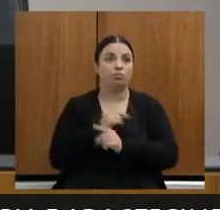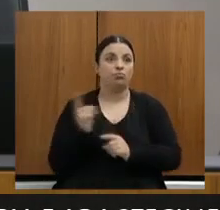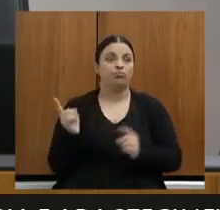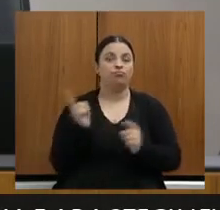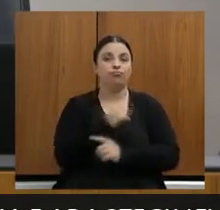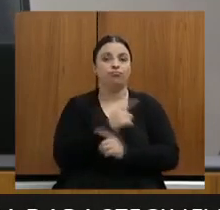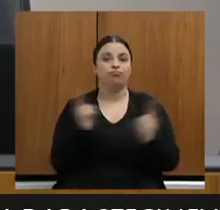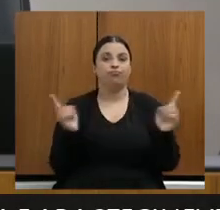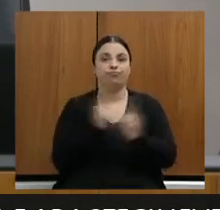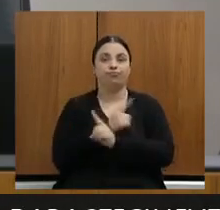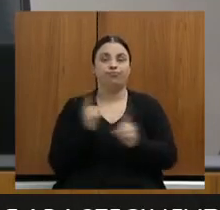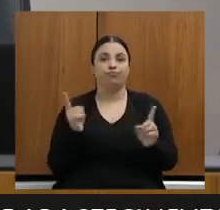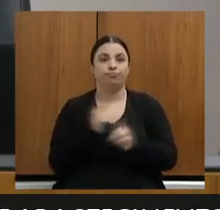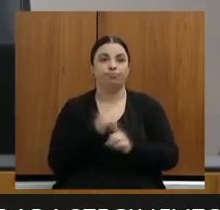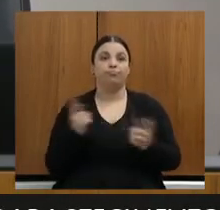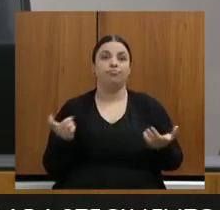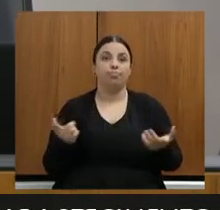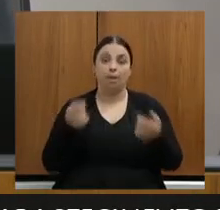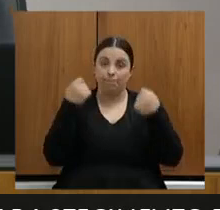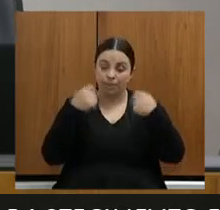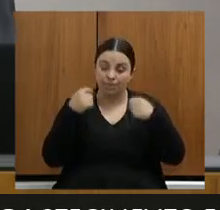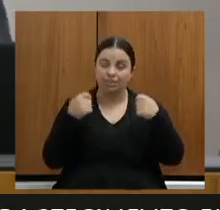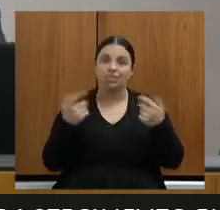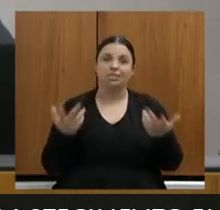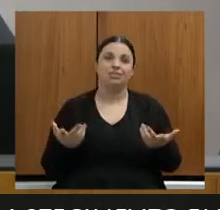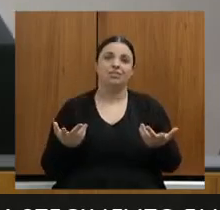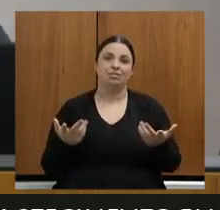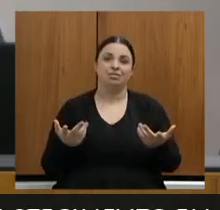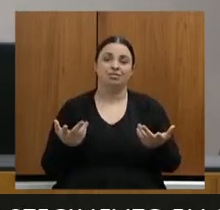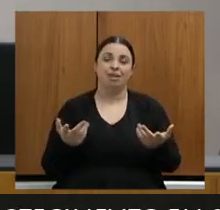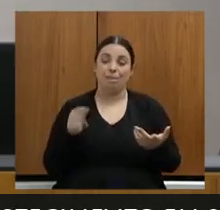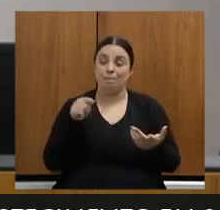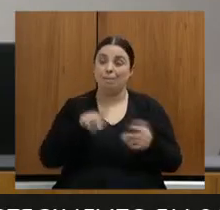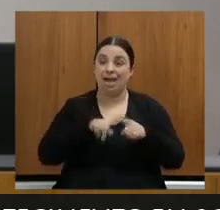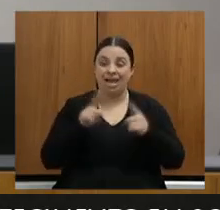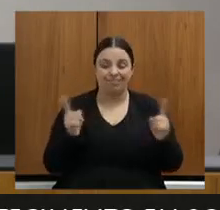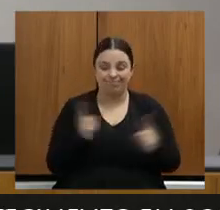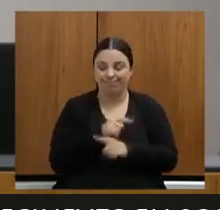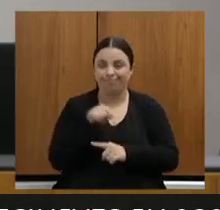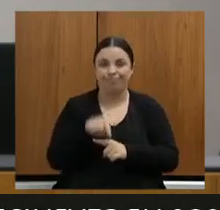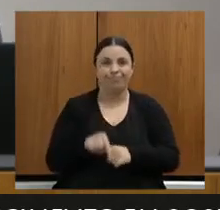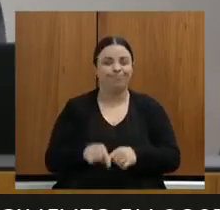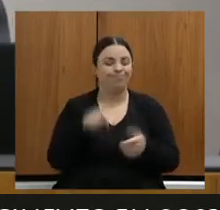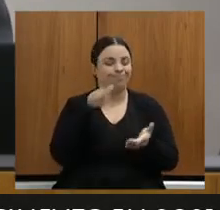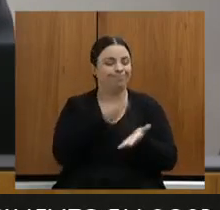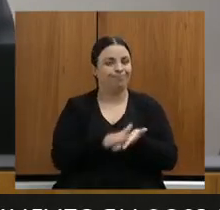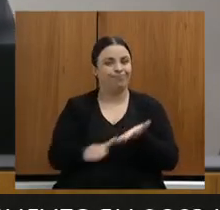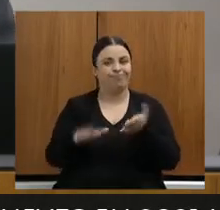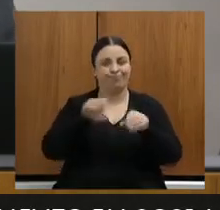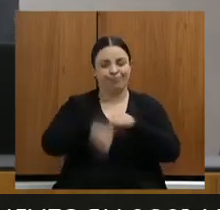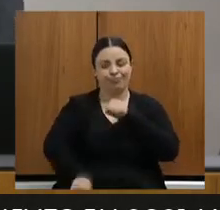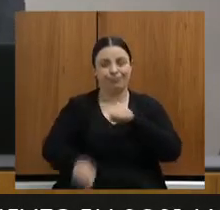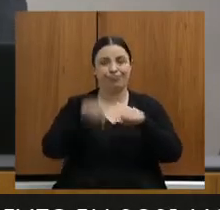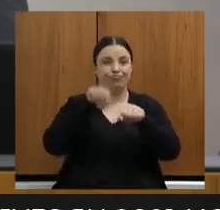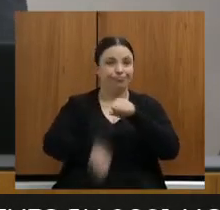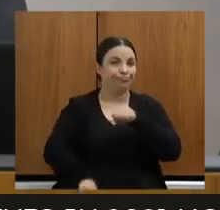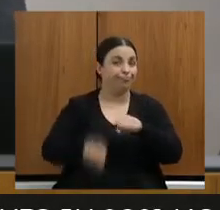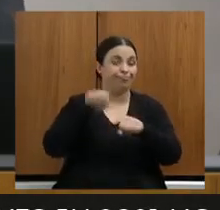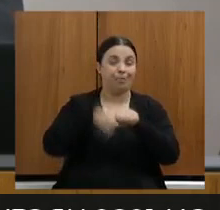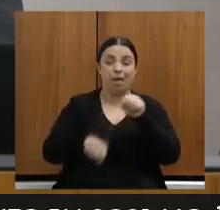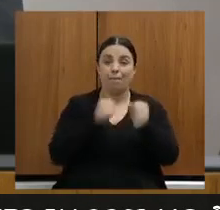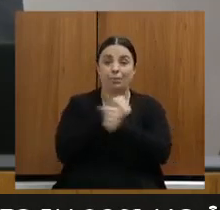e que tem passar mas a estrada está grande parte dela